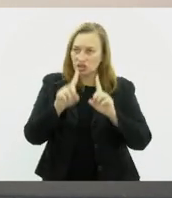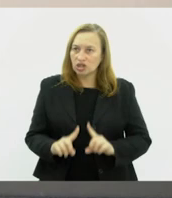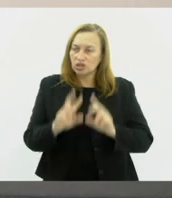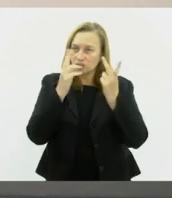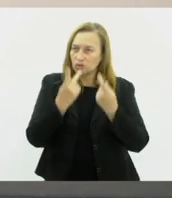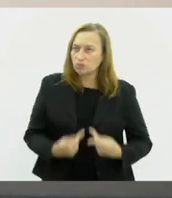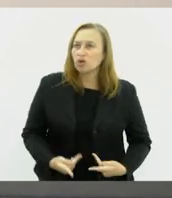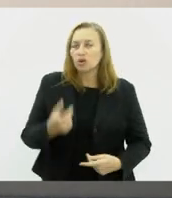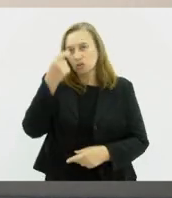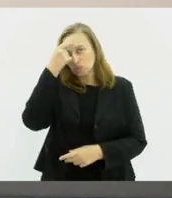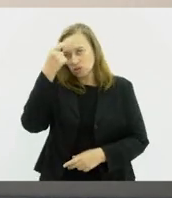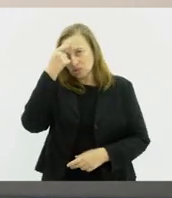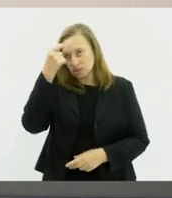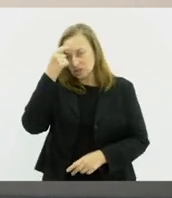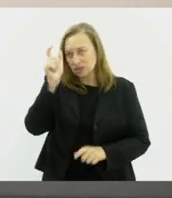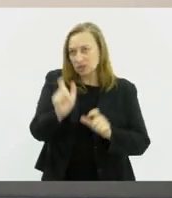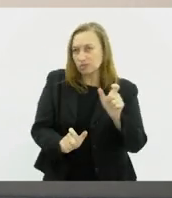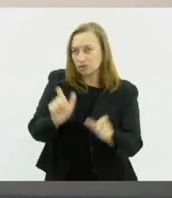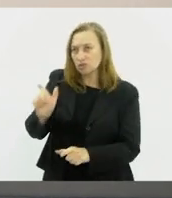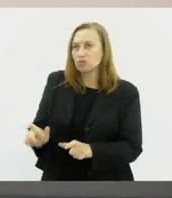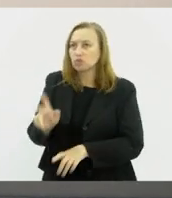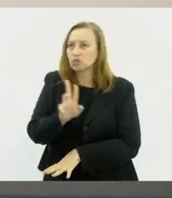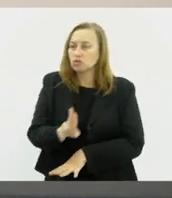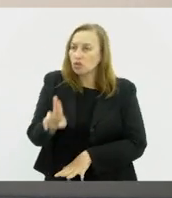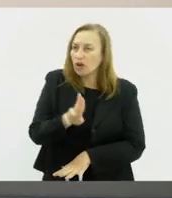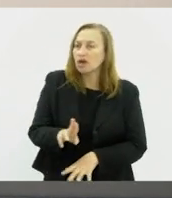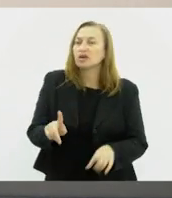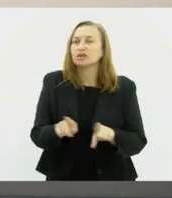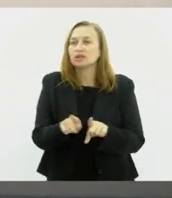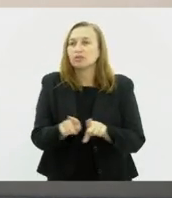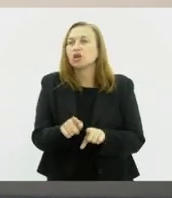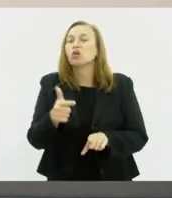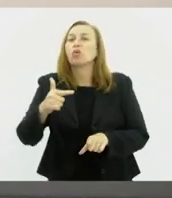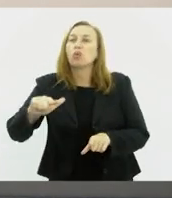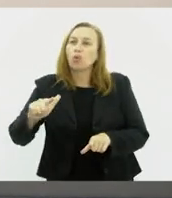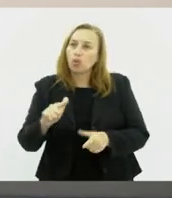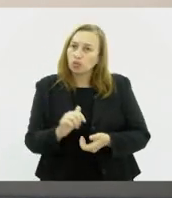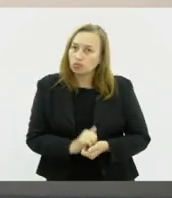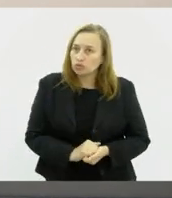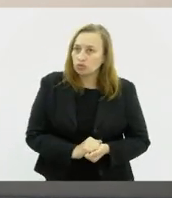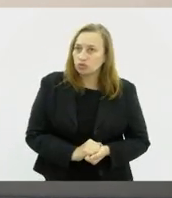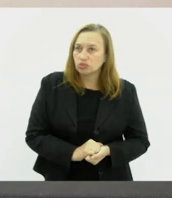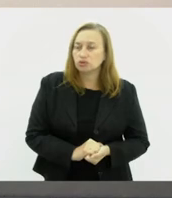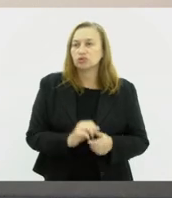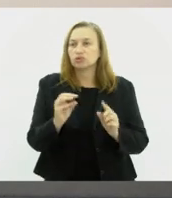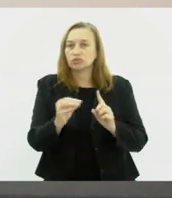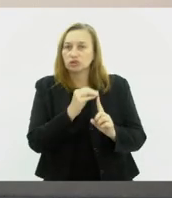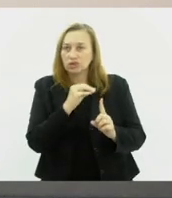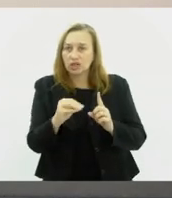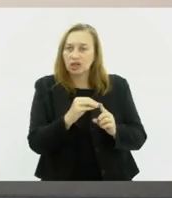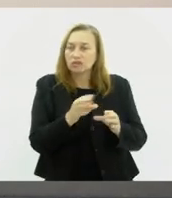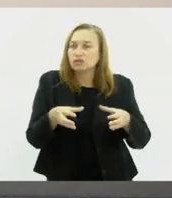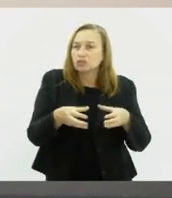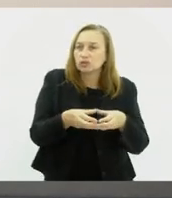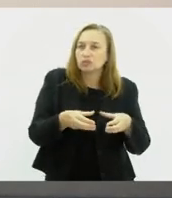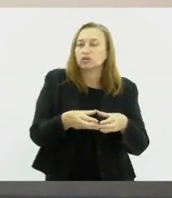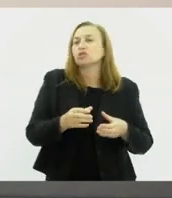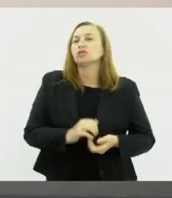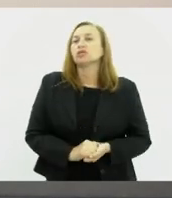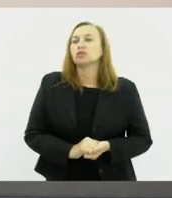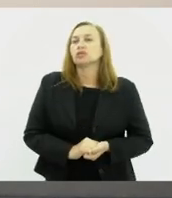situação dos usuários tá não só usuários como outros Públicos como de grupos vulneráveis tá